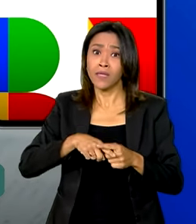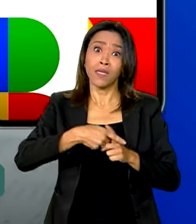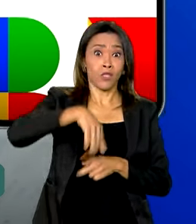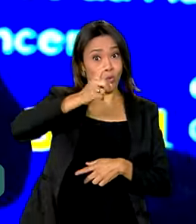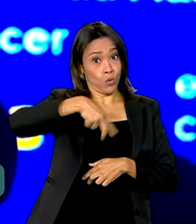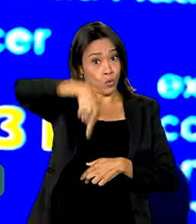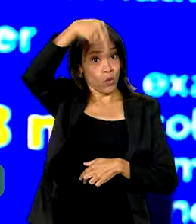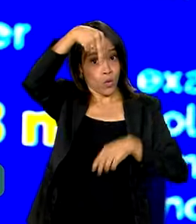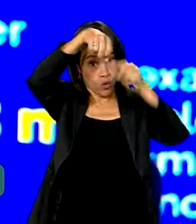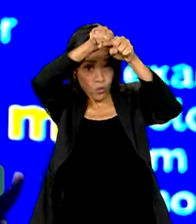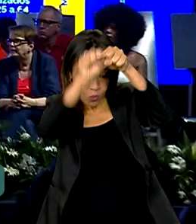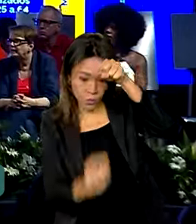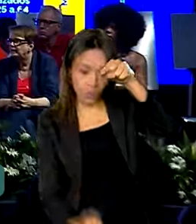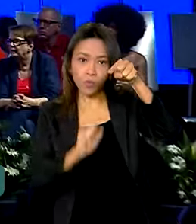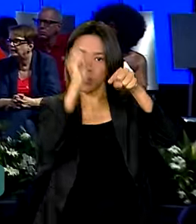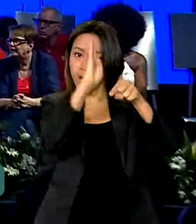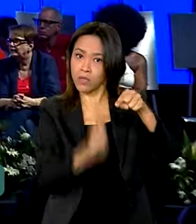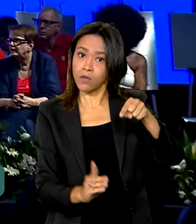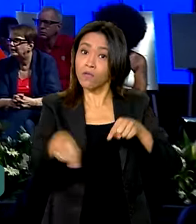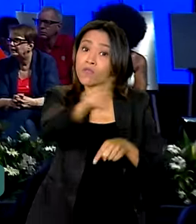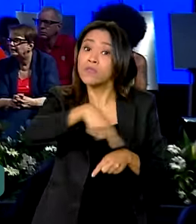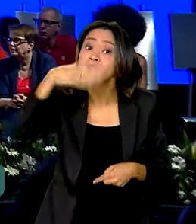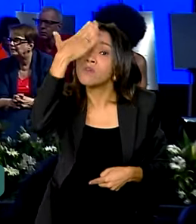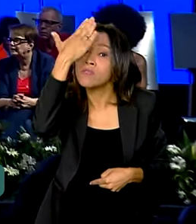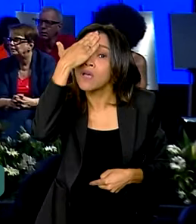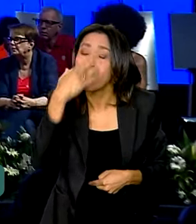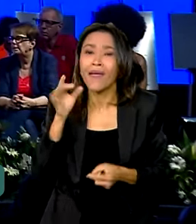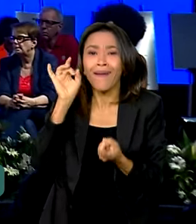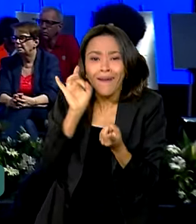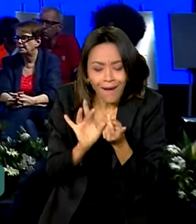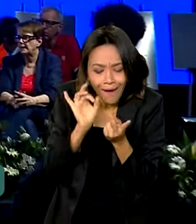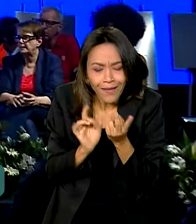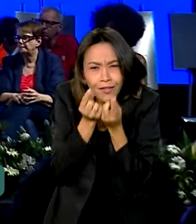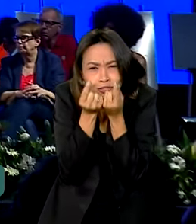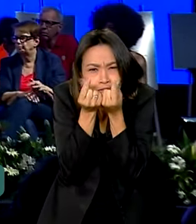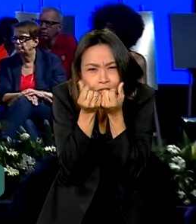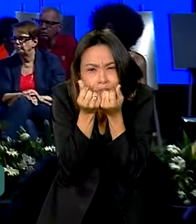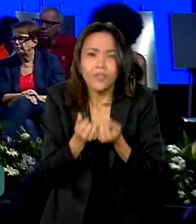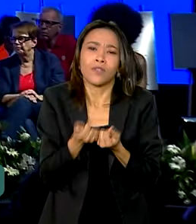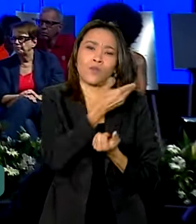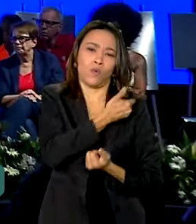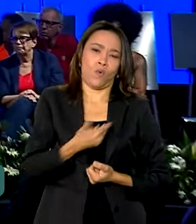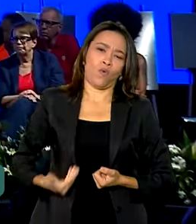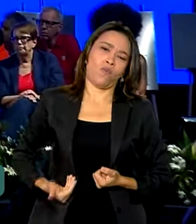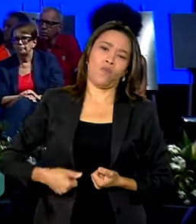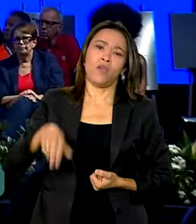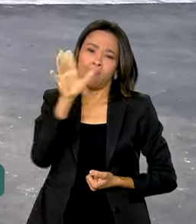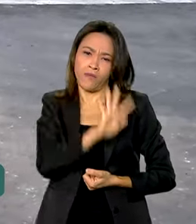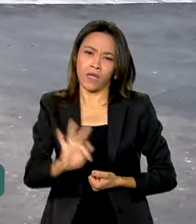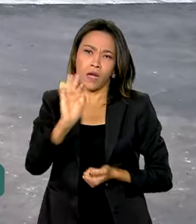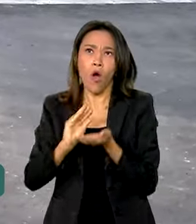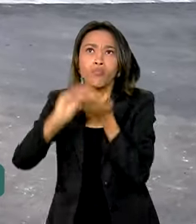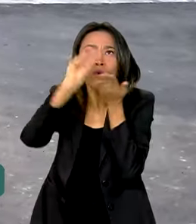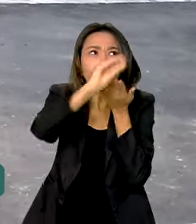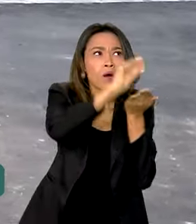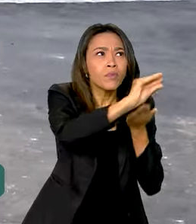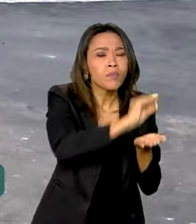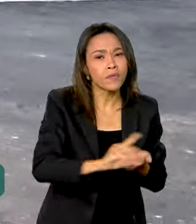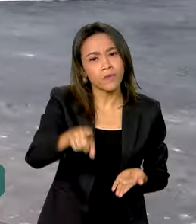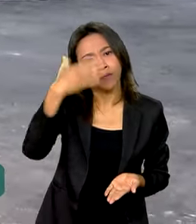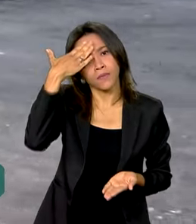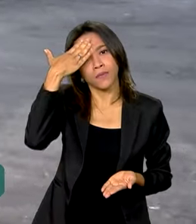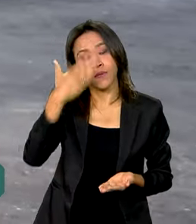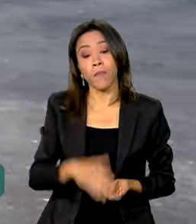Chuí. Vocês vão saber cada centavo que o governo federal investiu numa cidade. Além de facilitar